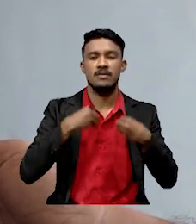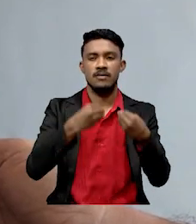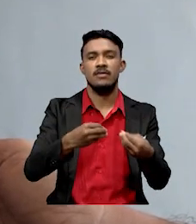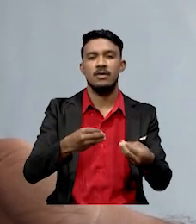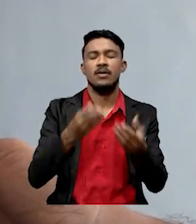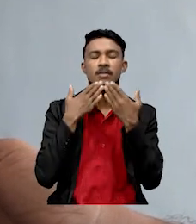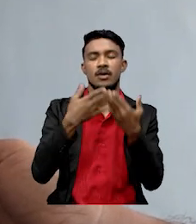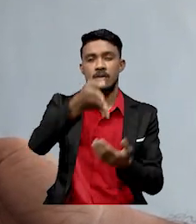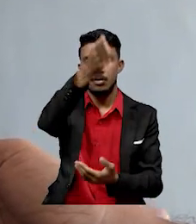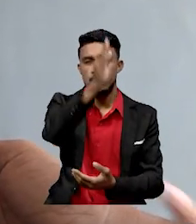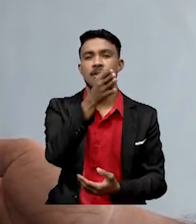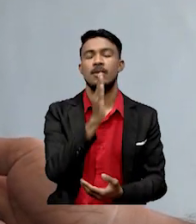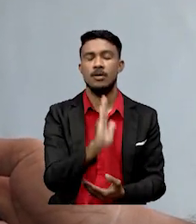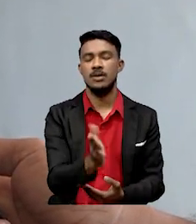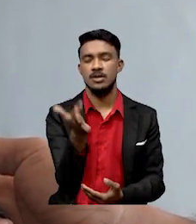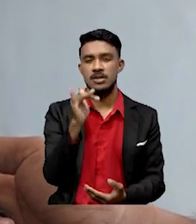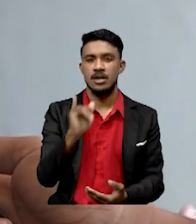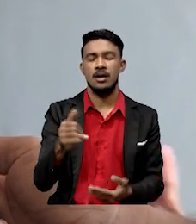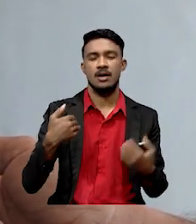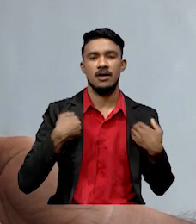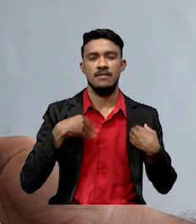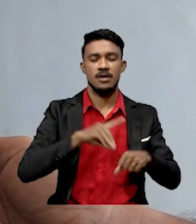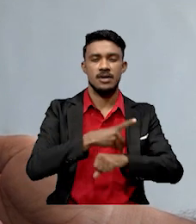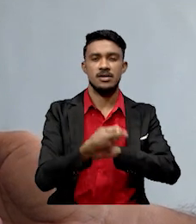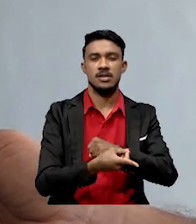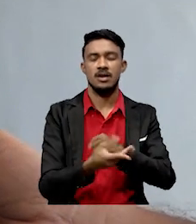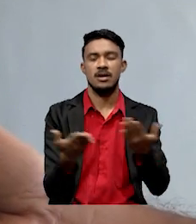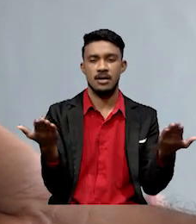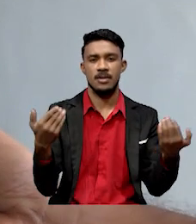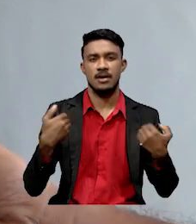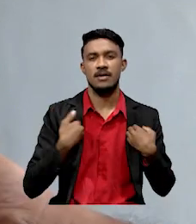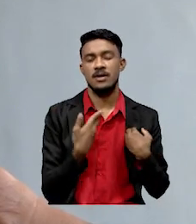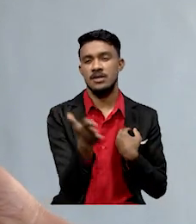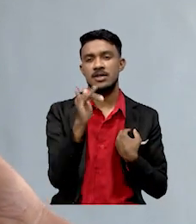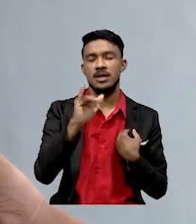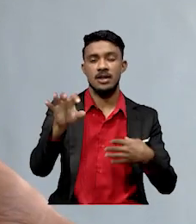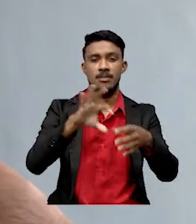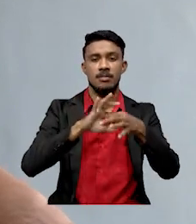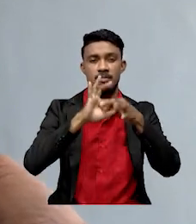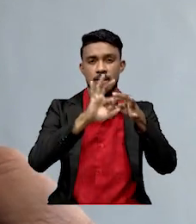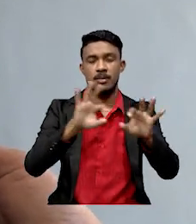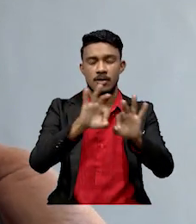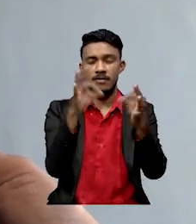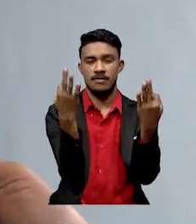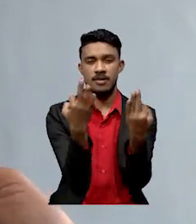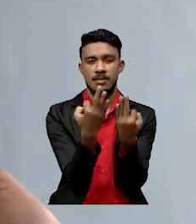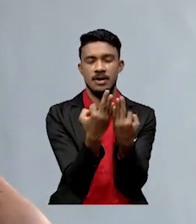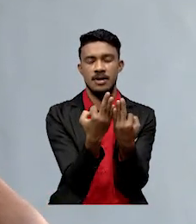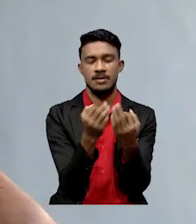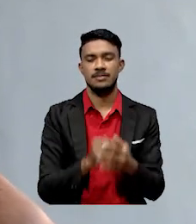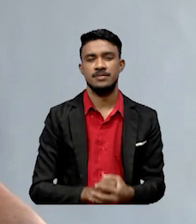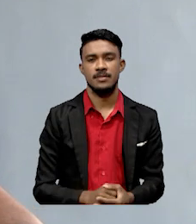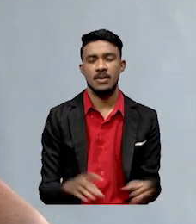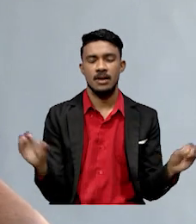yang basira atu akontesementu ne be iha ona ba sir ne membro de familia ne ne